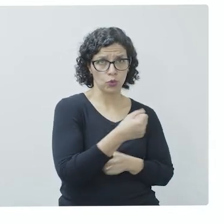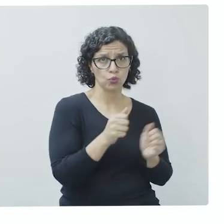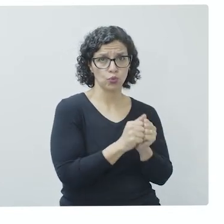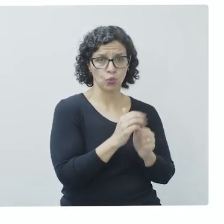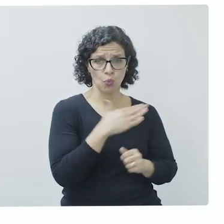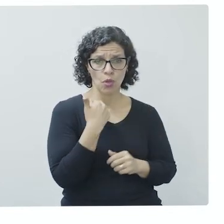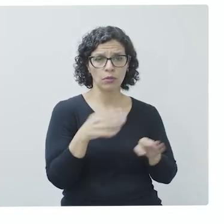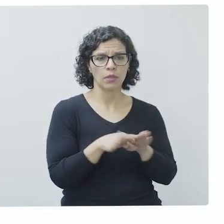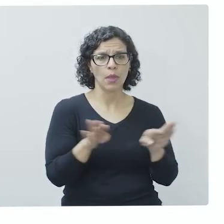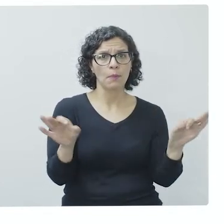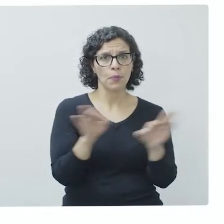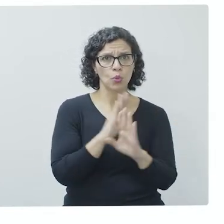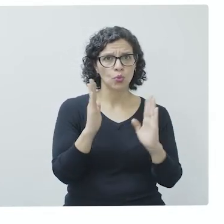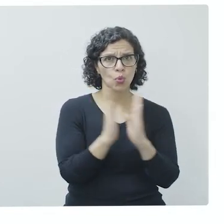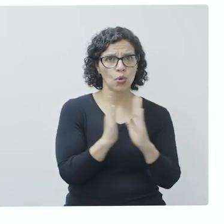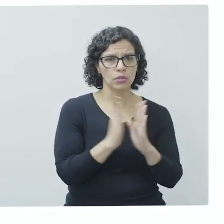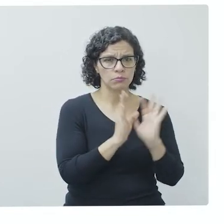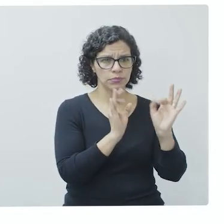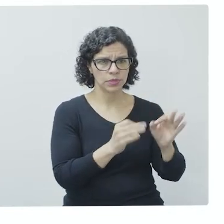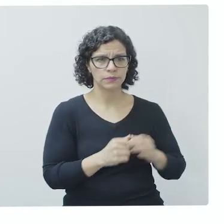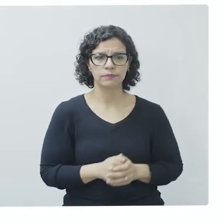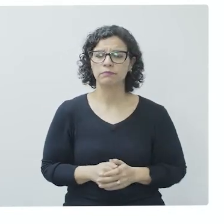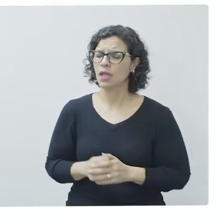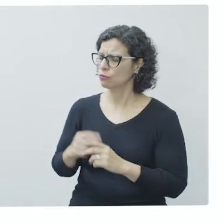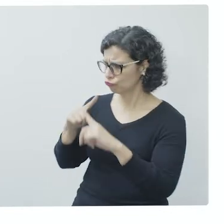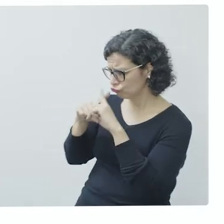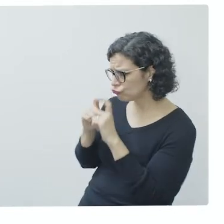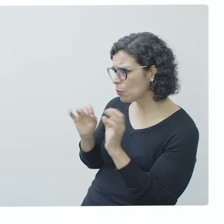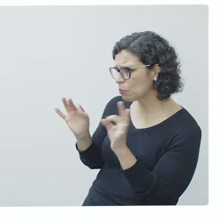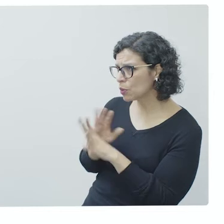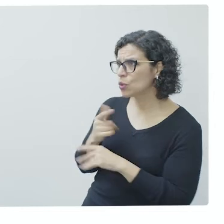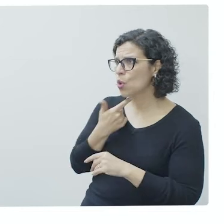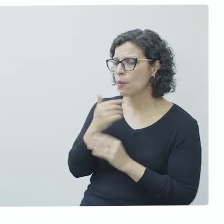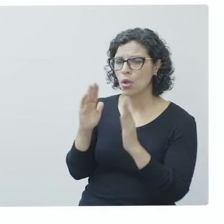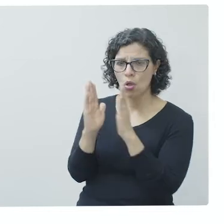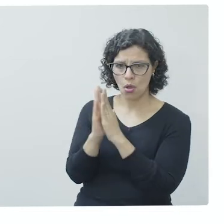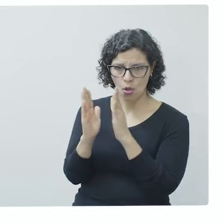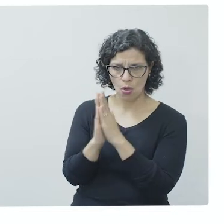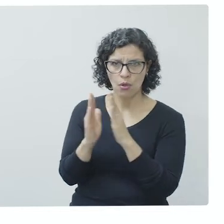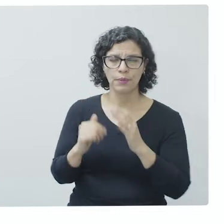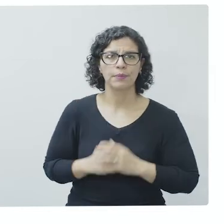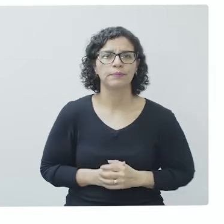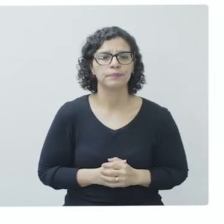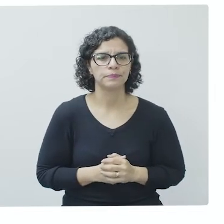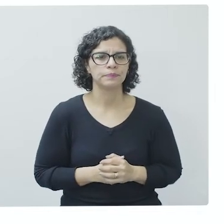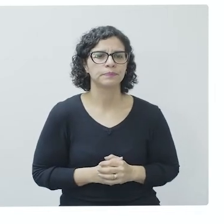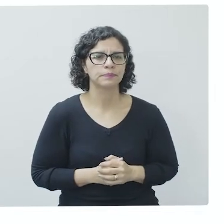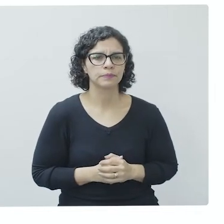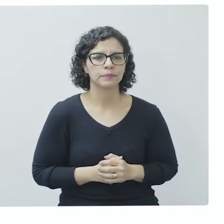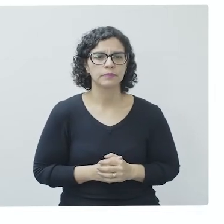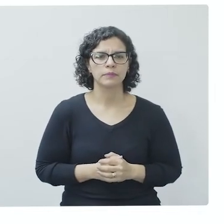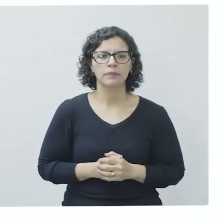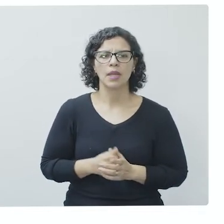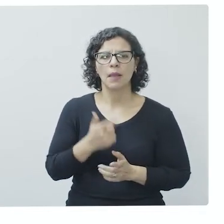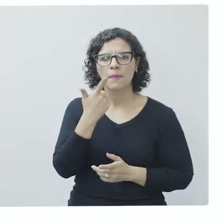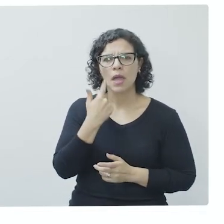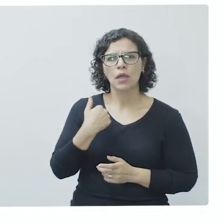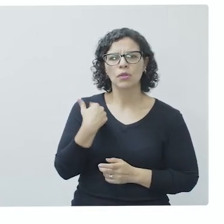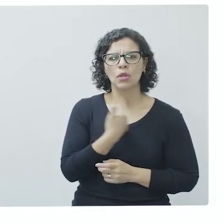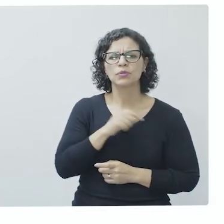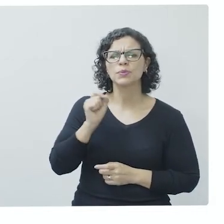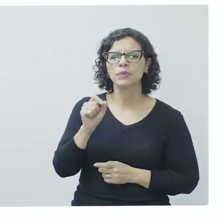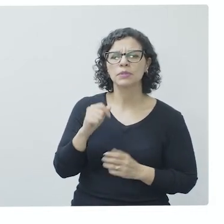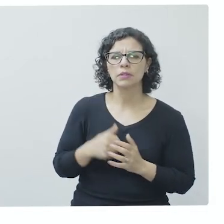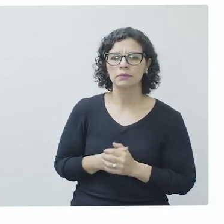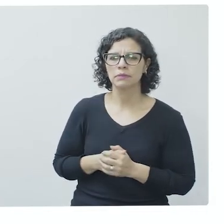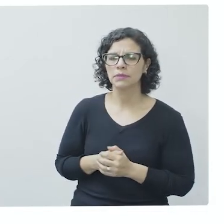embora depois de eu terminar a oração. A morte jurou e o homem começou a rezar. Pai Nosso